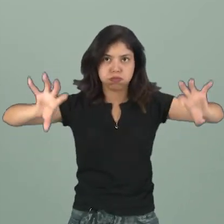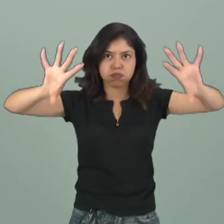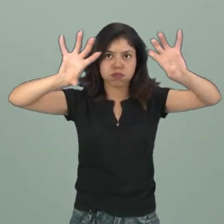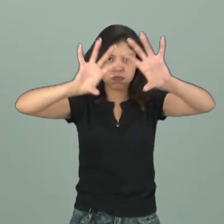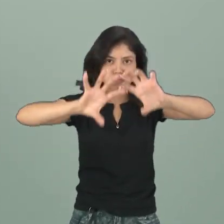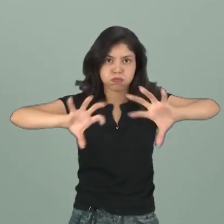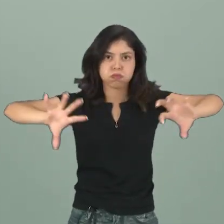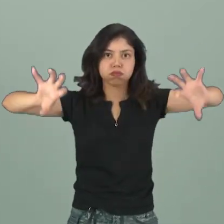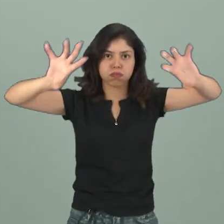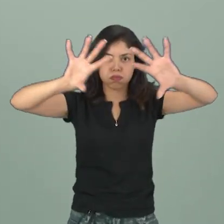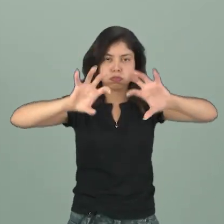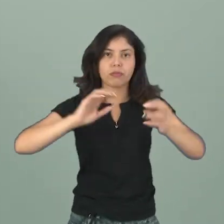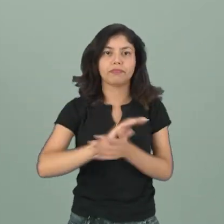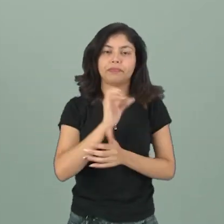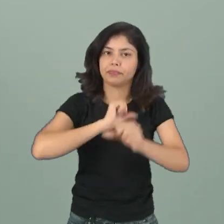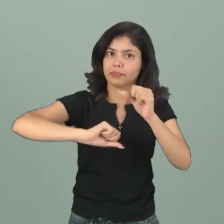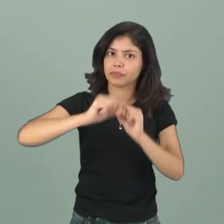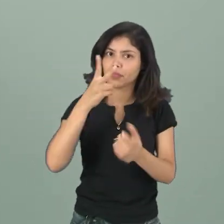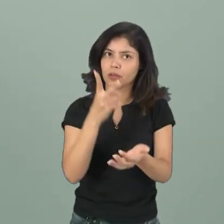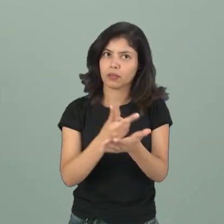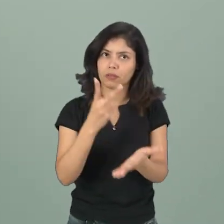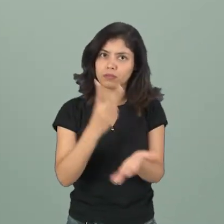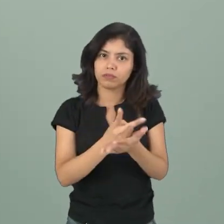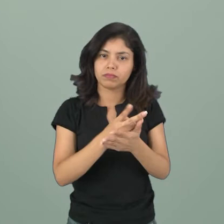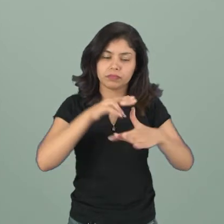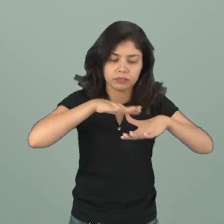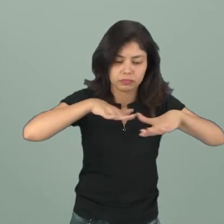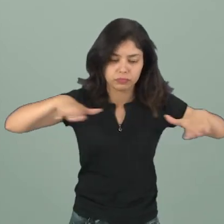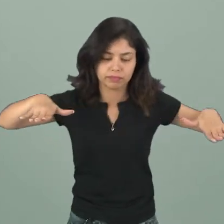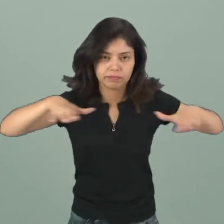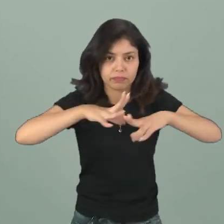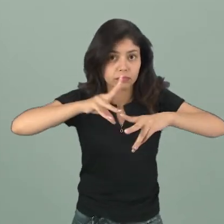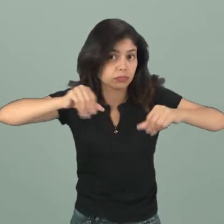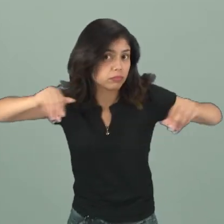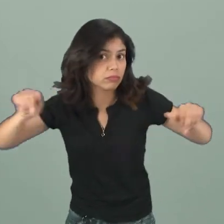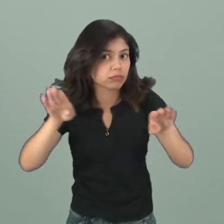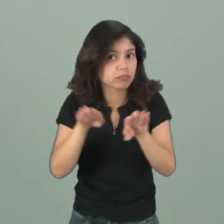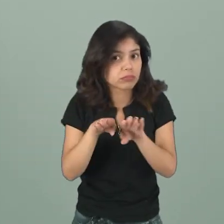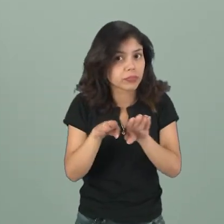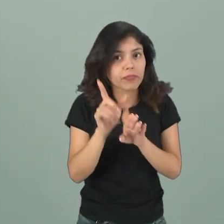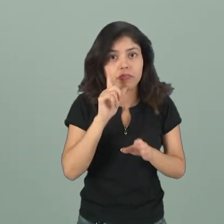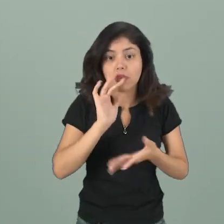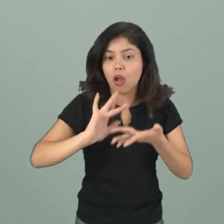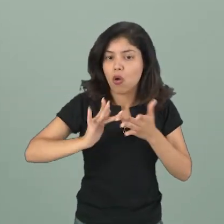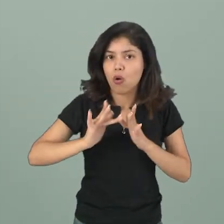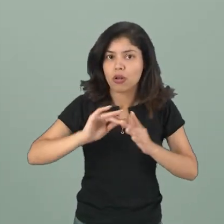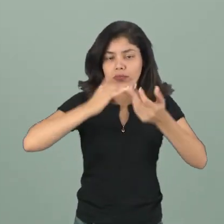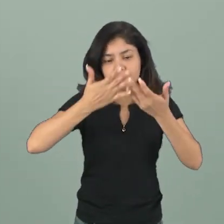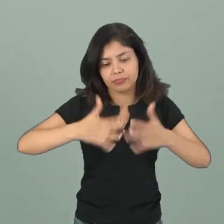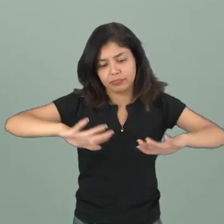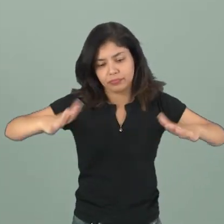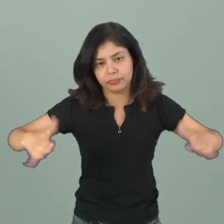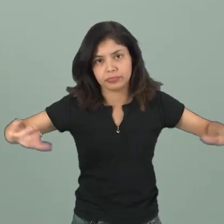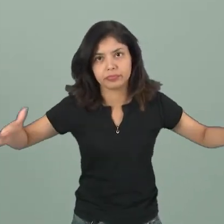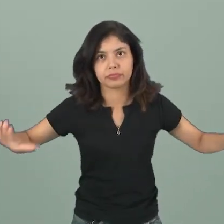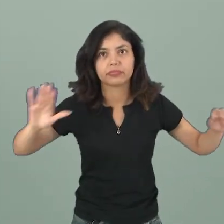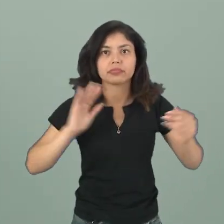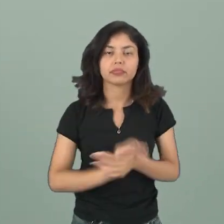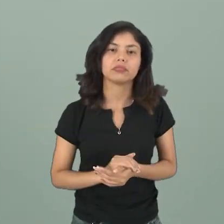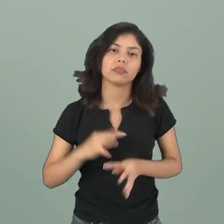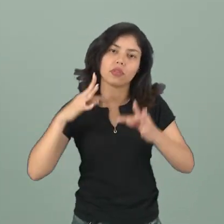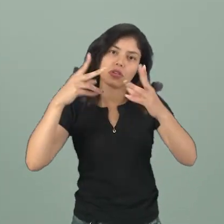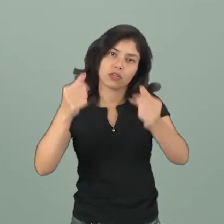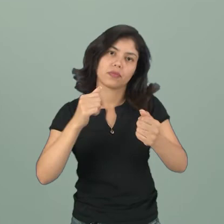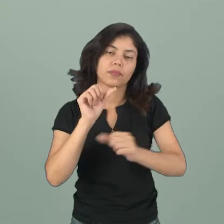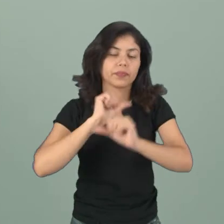seja modificando a superfície terrestre, como também a composição do atmosférico, isso tudo